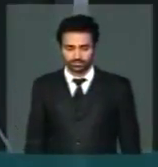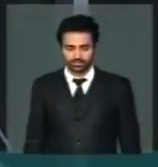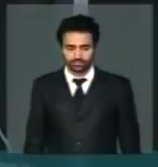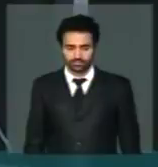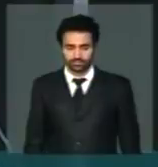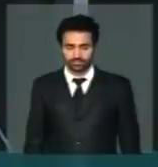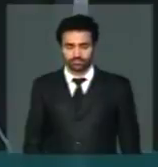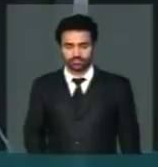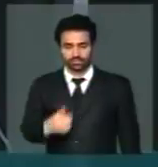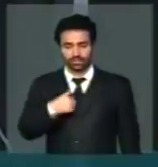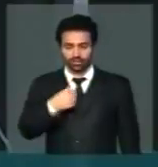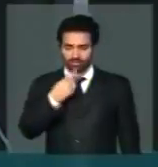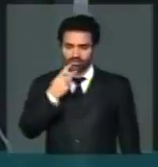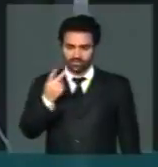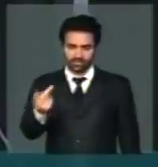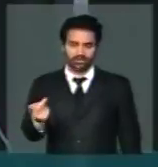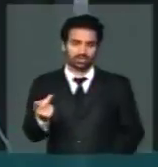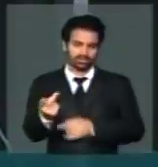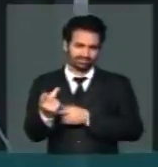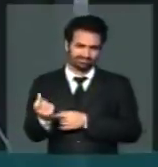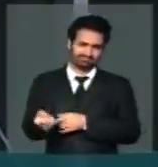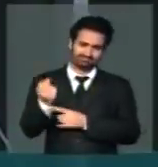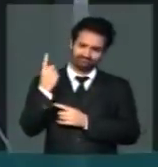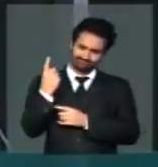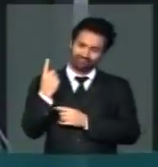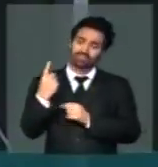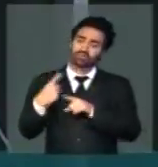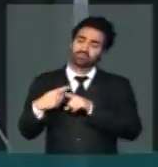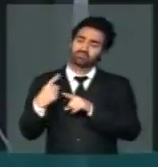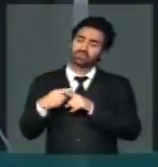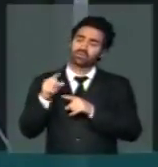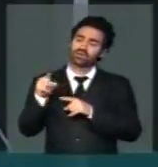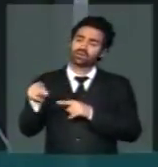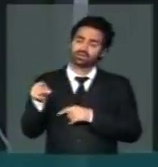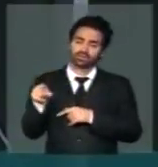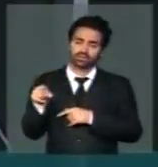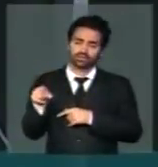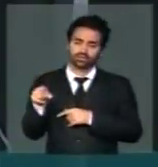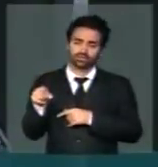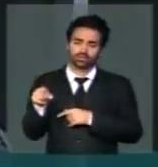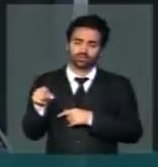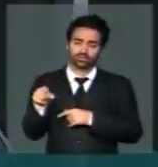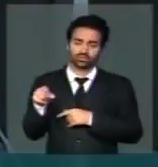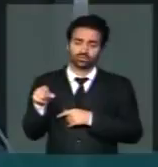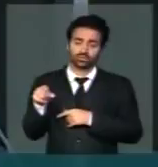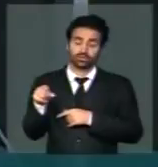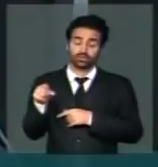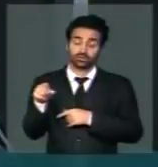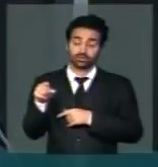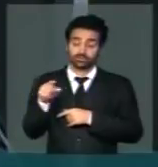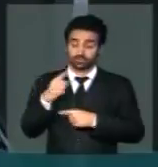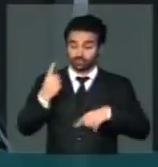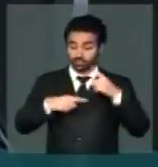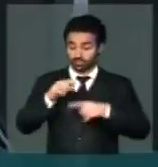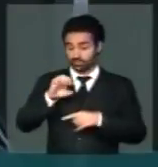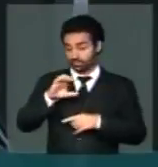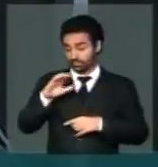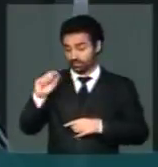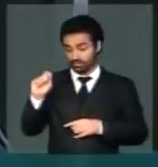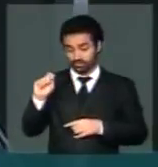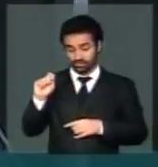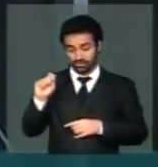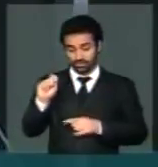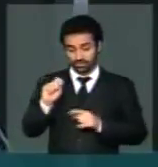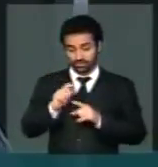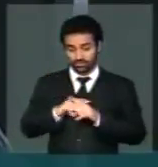E eu digo irônico porque até quando se discute o ECA, na atual conjuntura, essa discussão normalmente